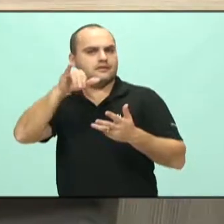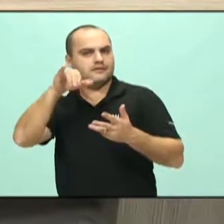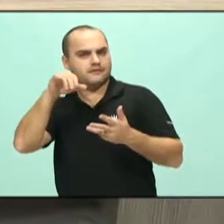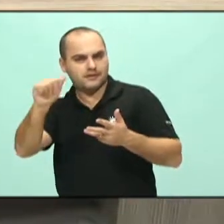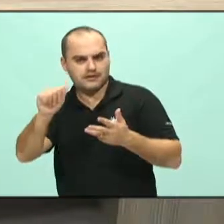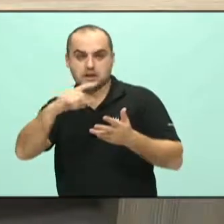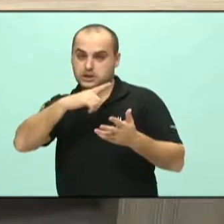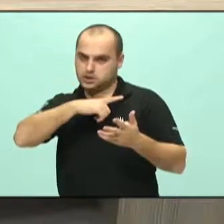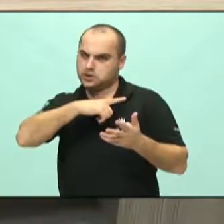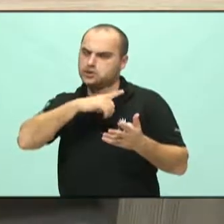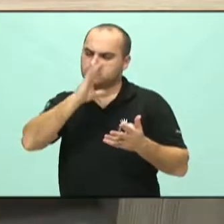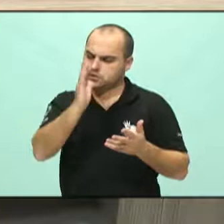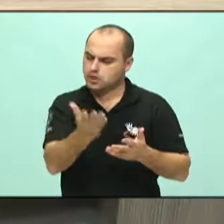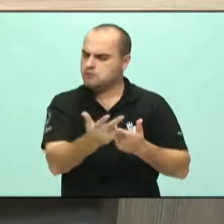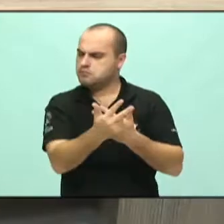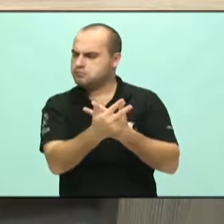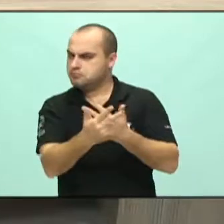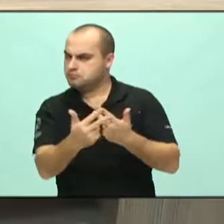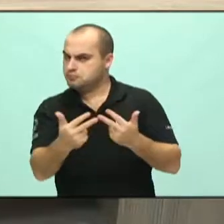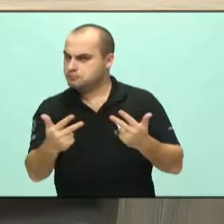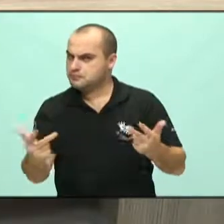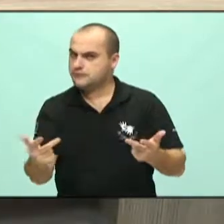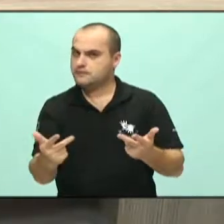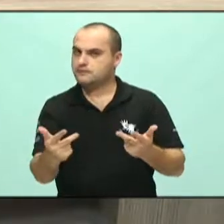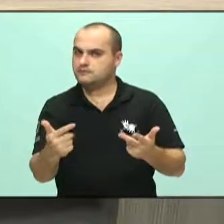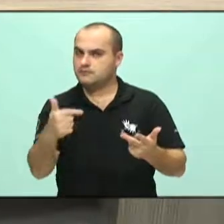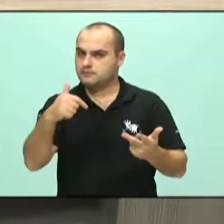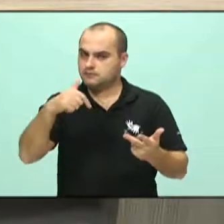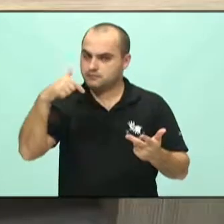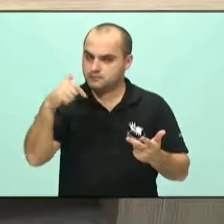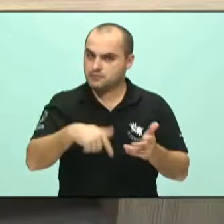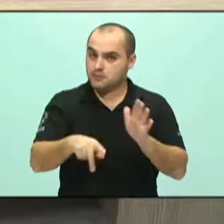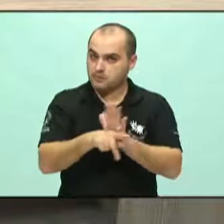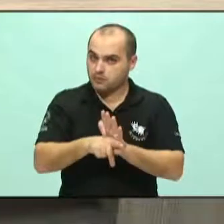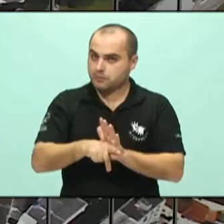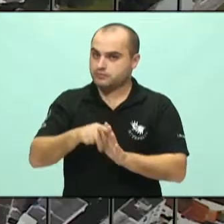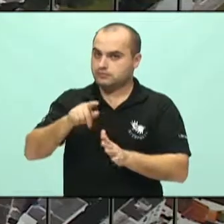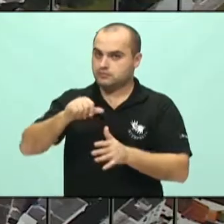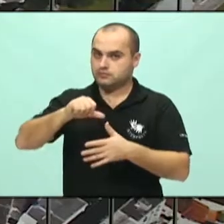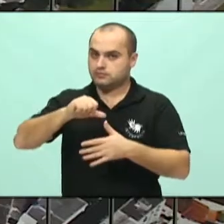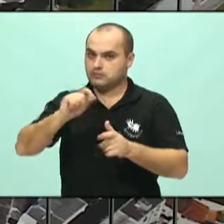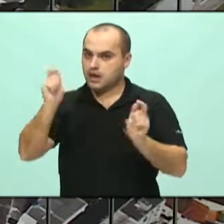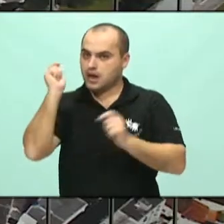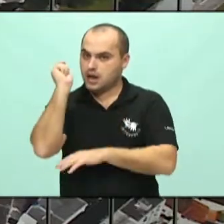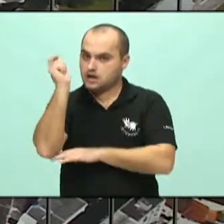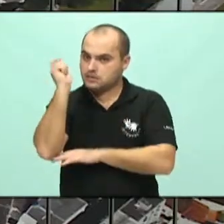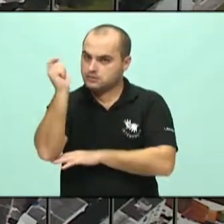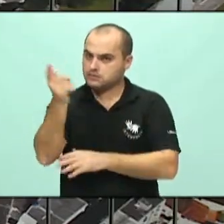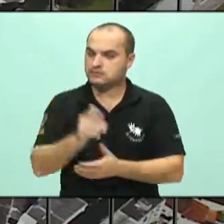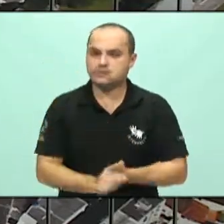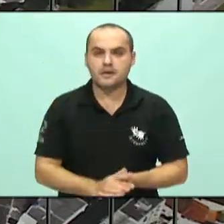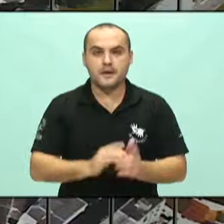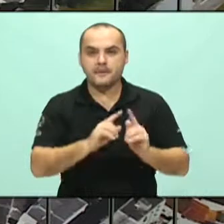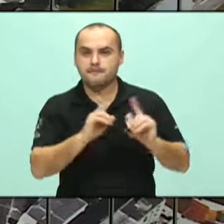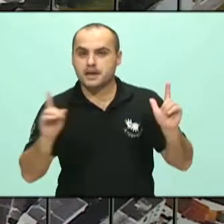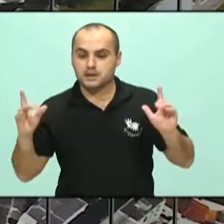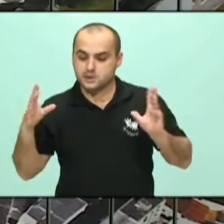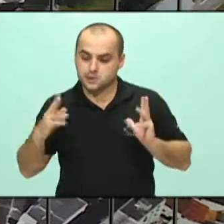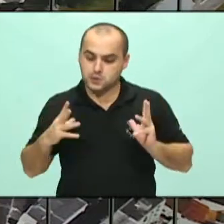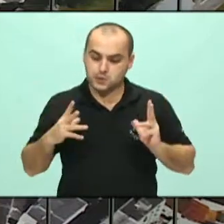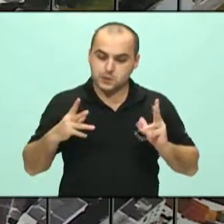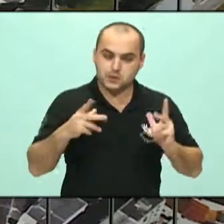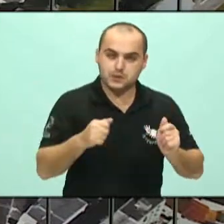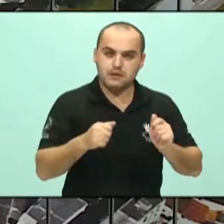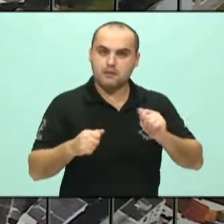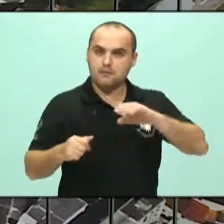né, saindo lá no sul, na Argentina, mas toda a extensão da colônia